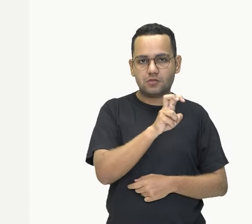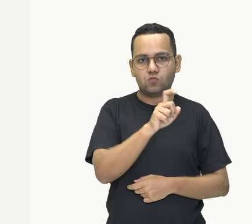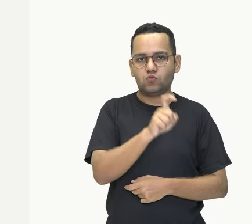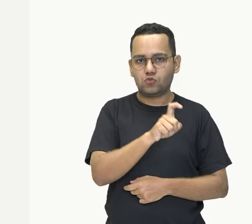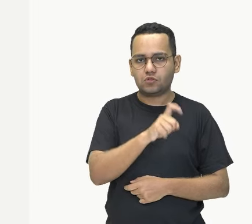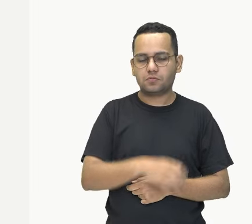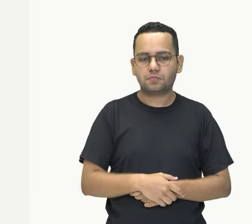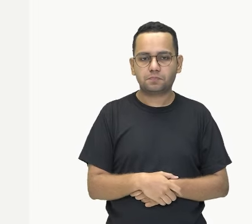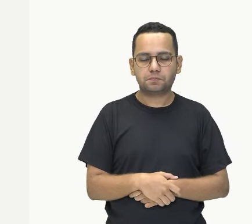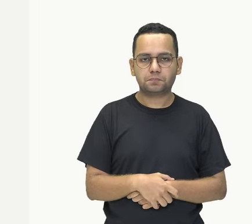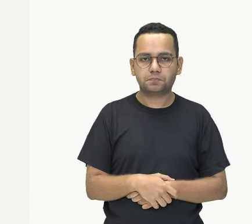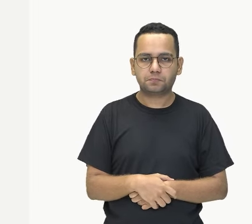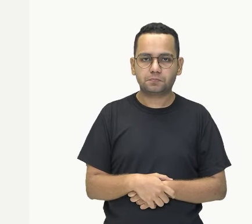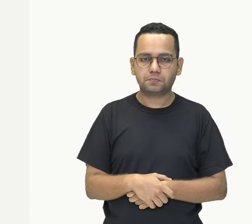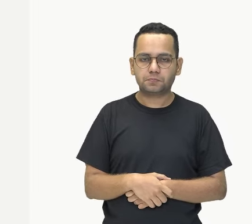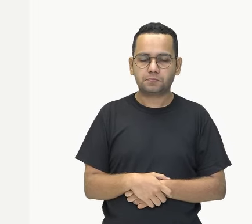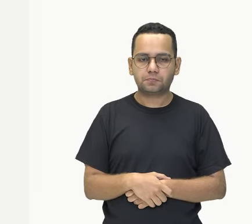5x.